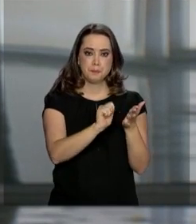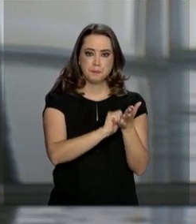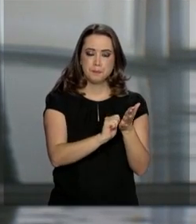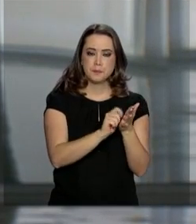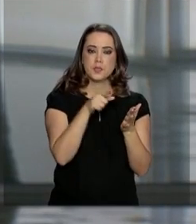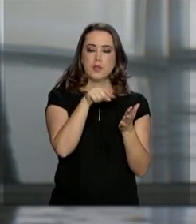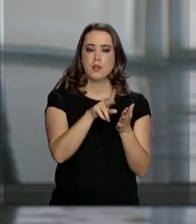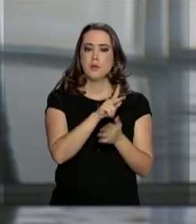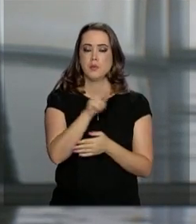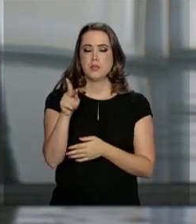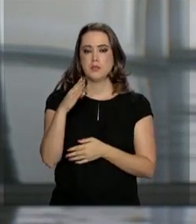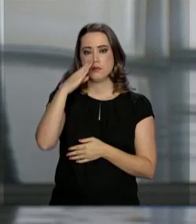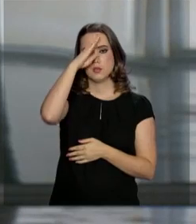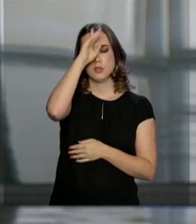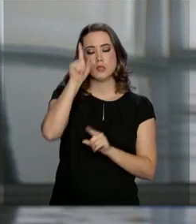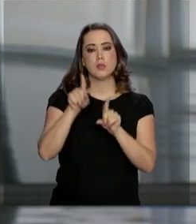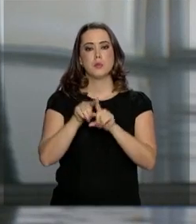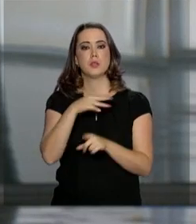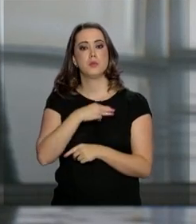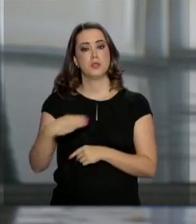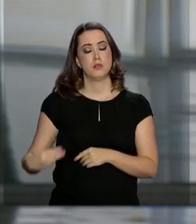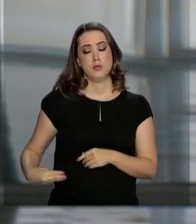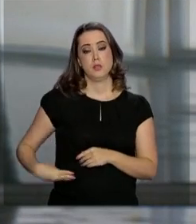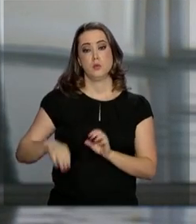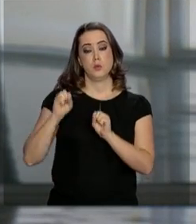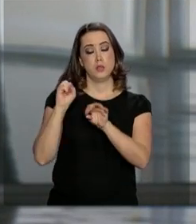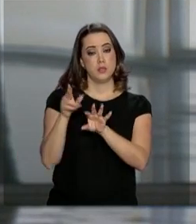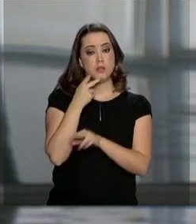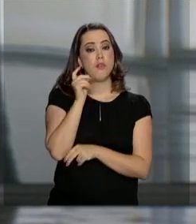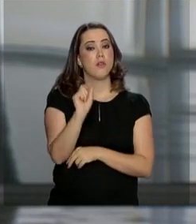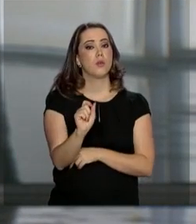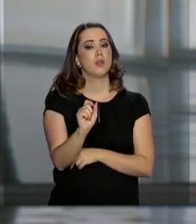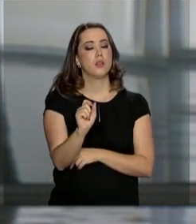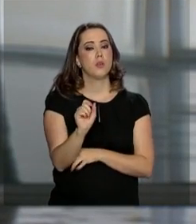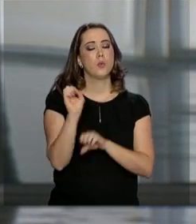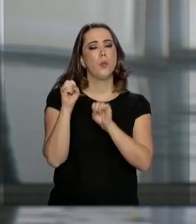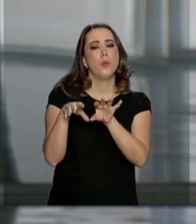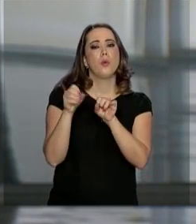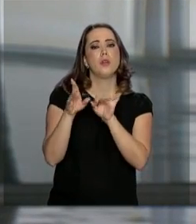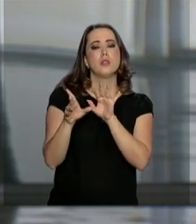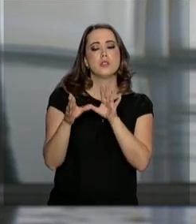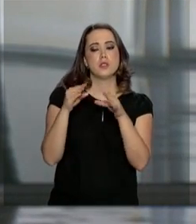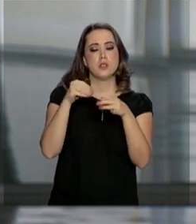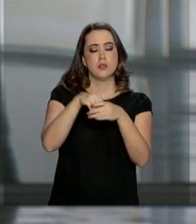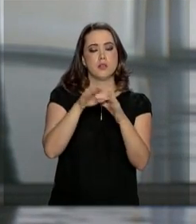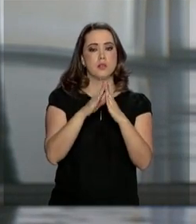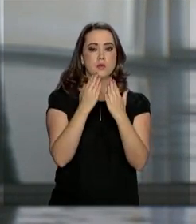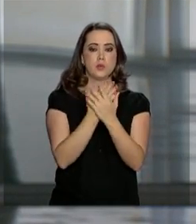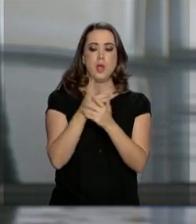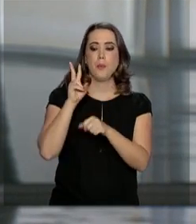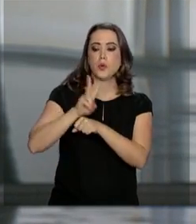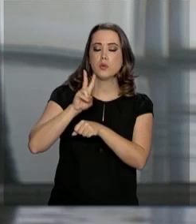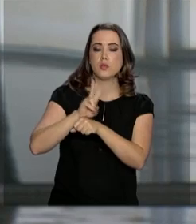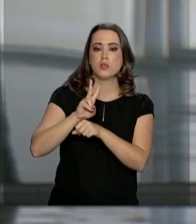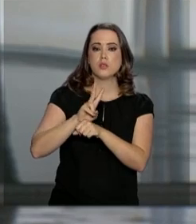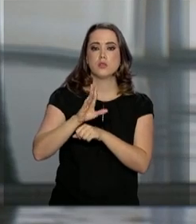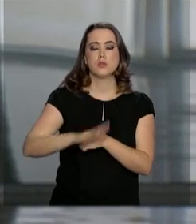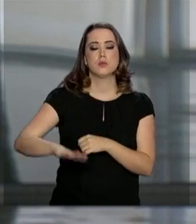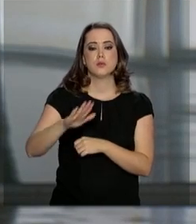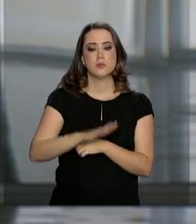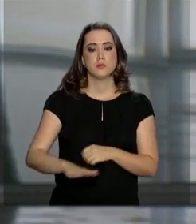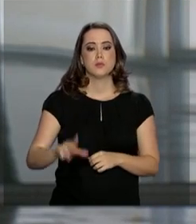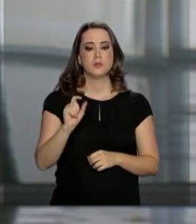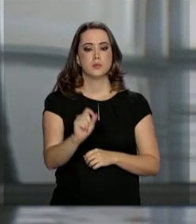pelo ministro da Educação, Ricardo Vélez, diz respeito à educação escolar, à proteção da educação das